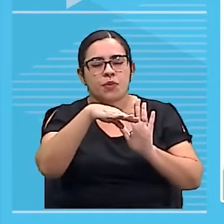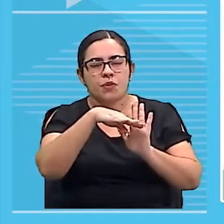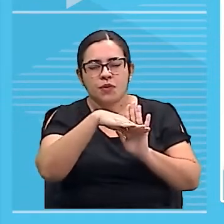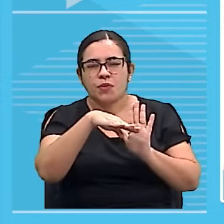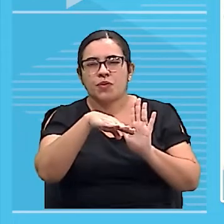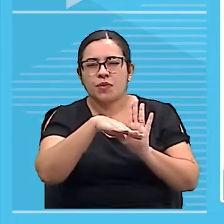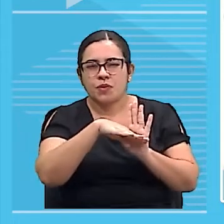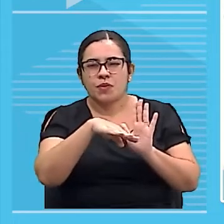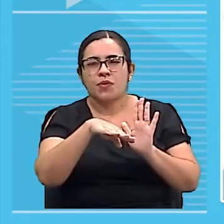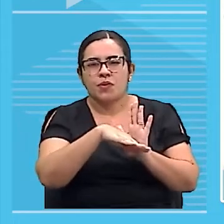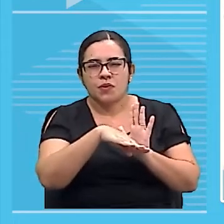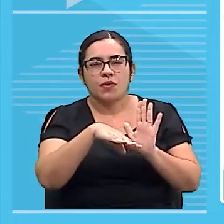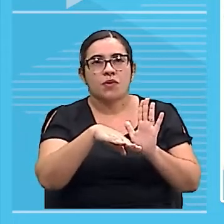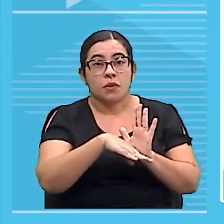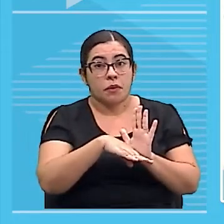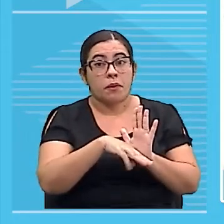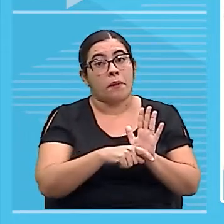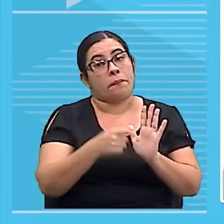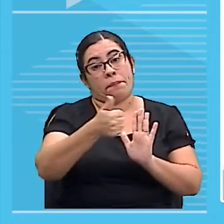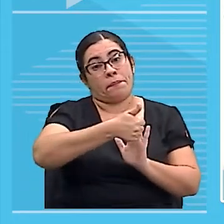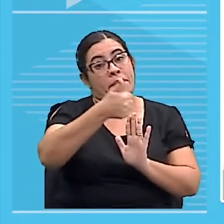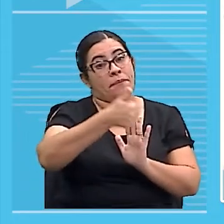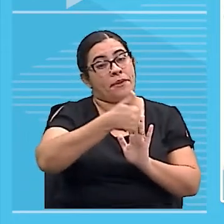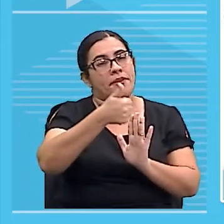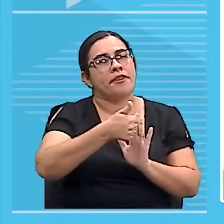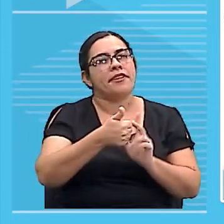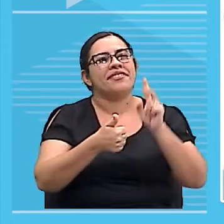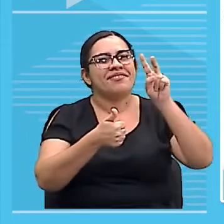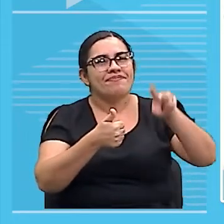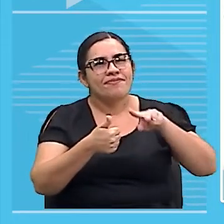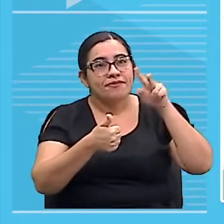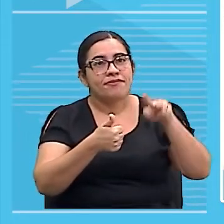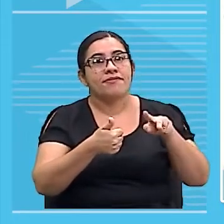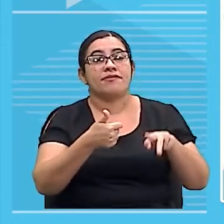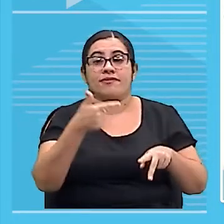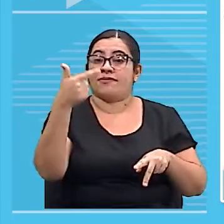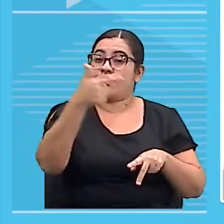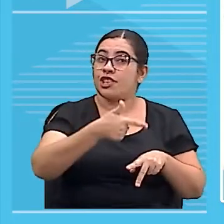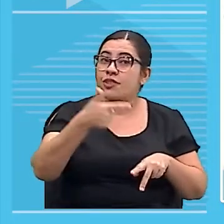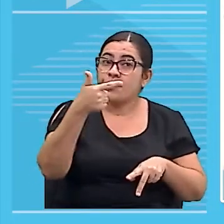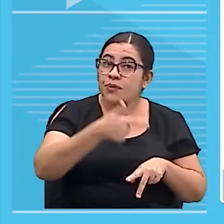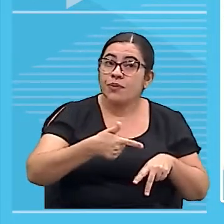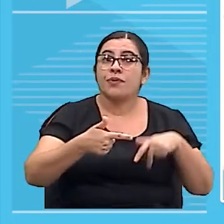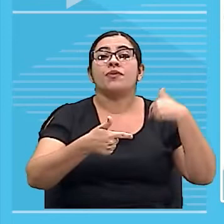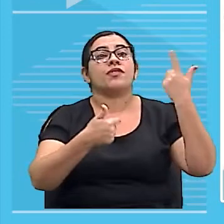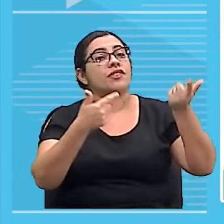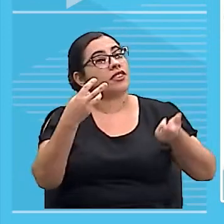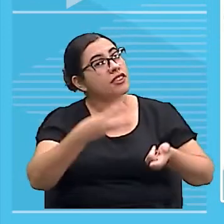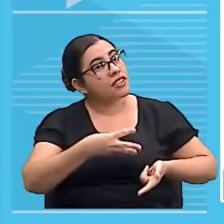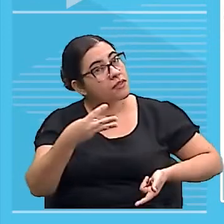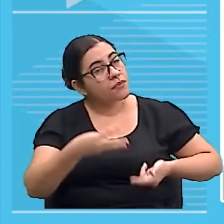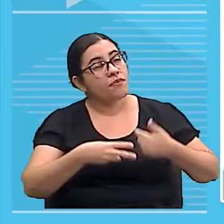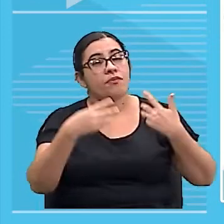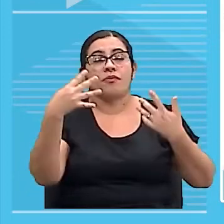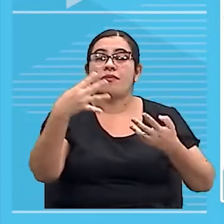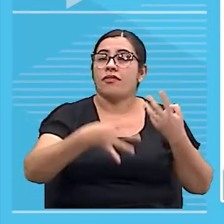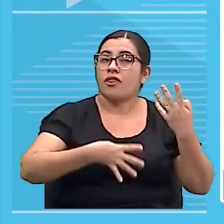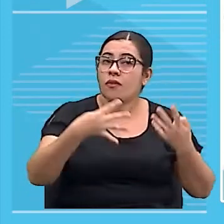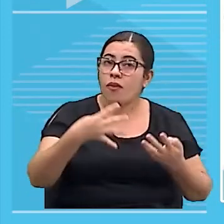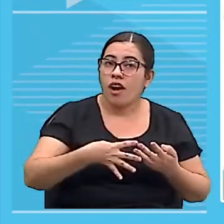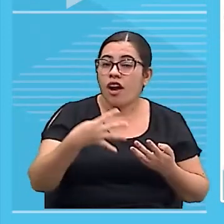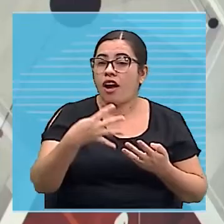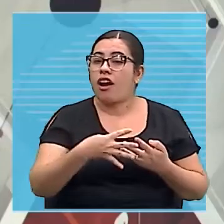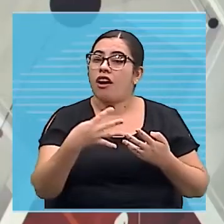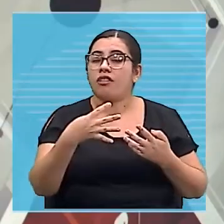né tem que começar pelo primeiro Episódio assistir o segundo depois o terceiro depois do